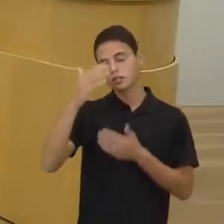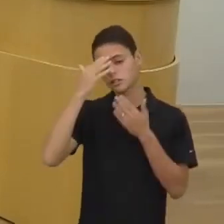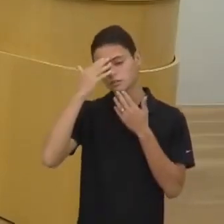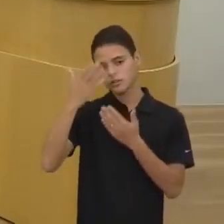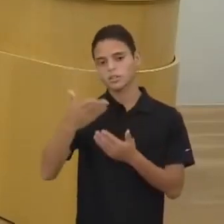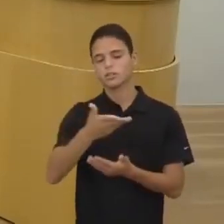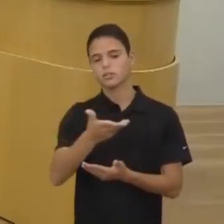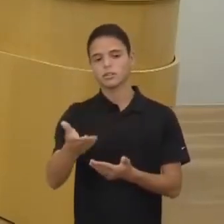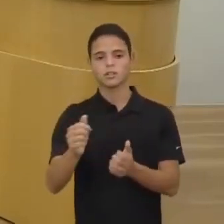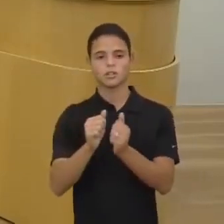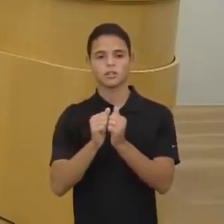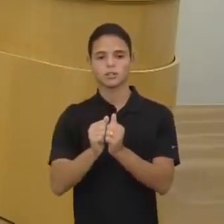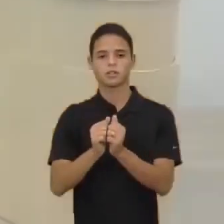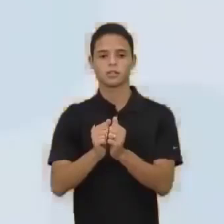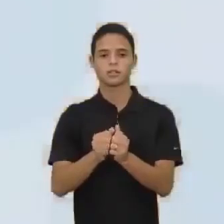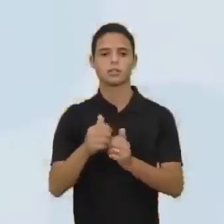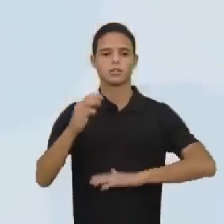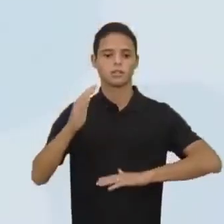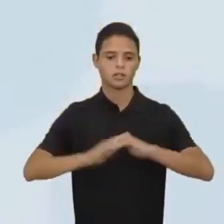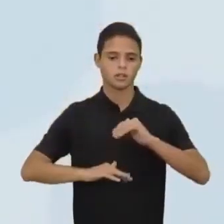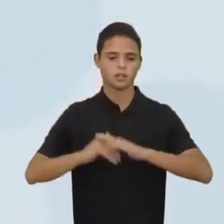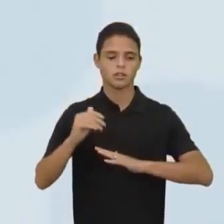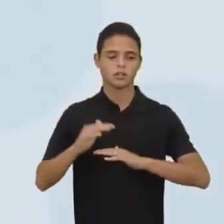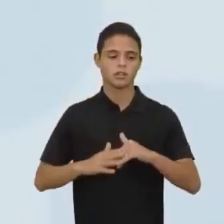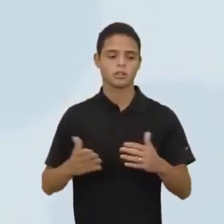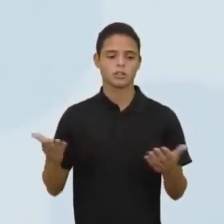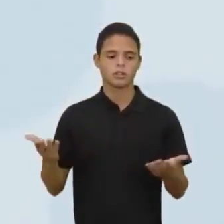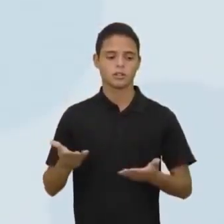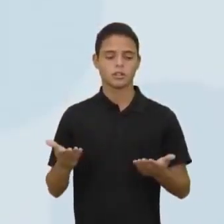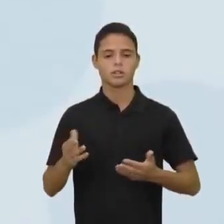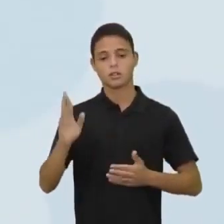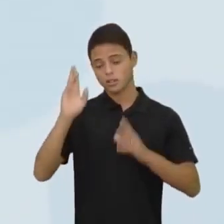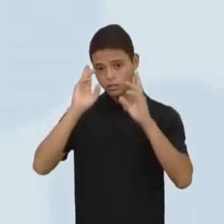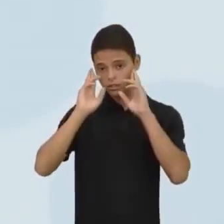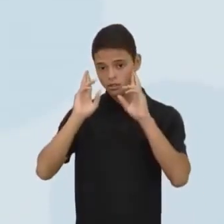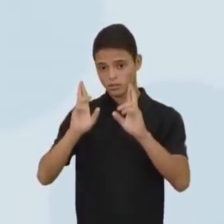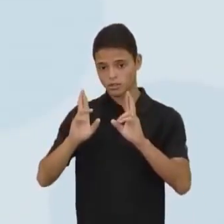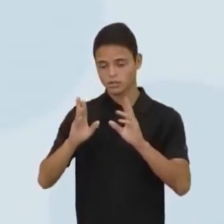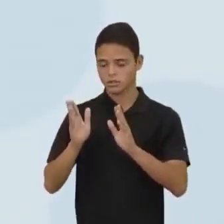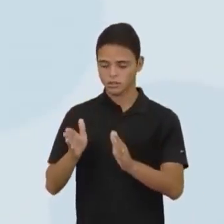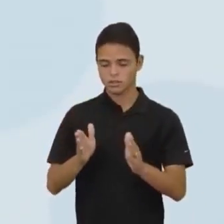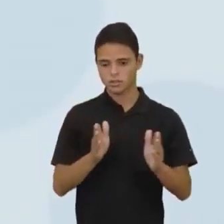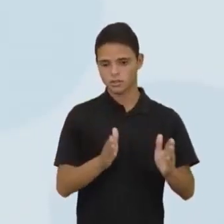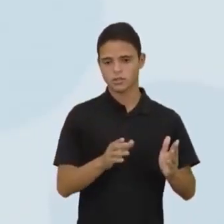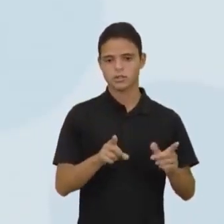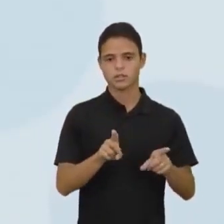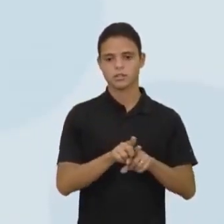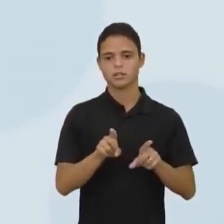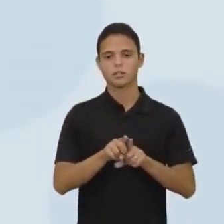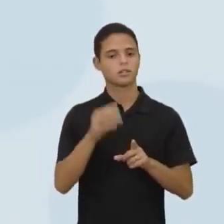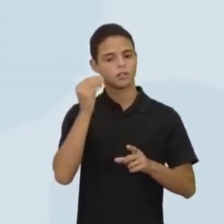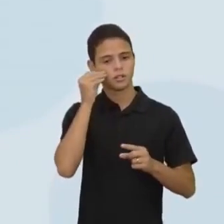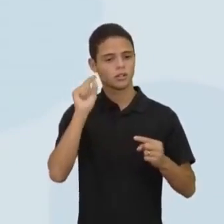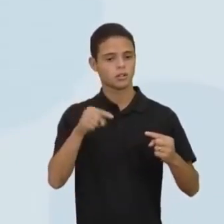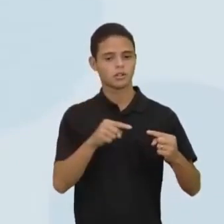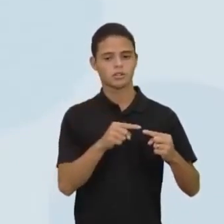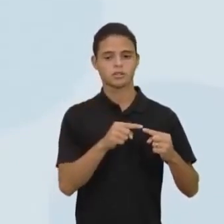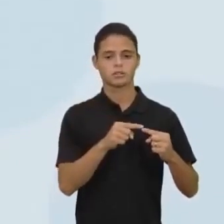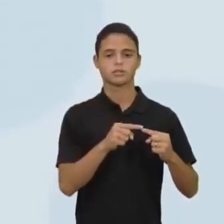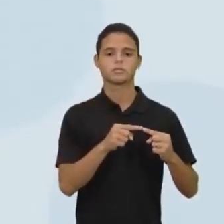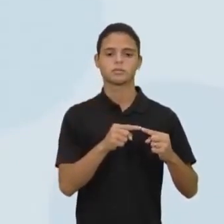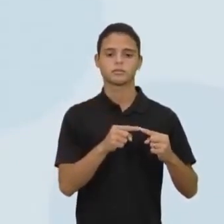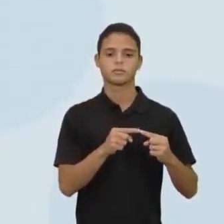de vocês. Aqui vão as nossas habilidades de hoje: responsabilidade, organização e assertividade.